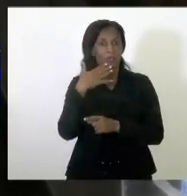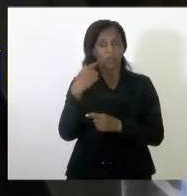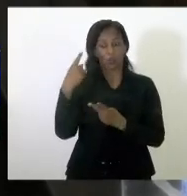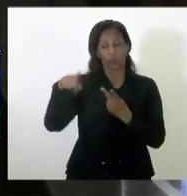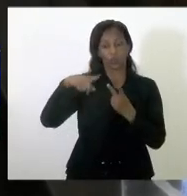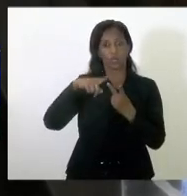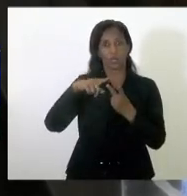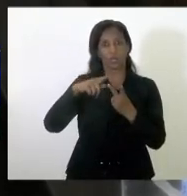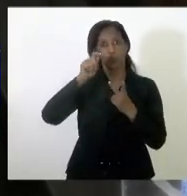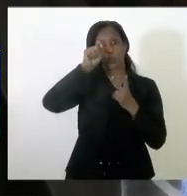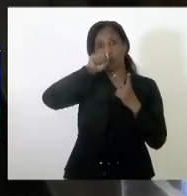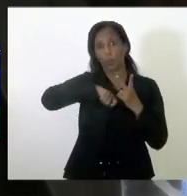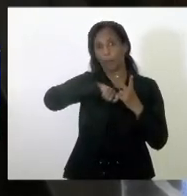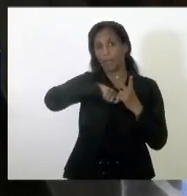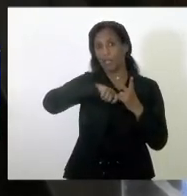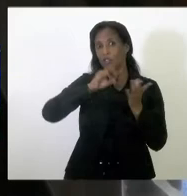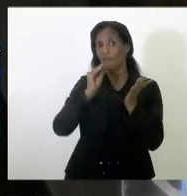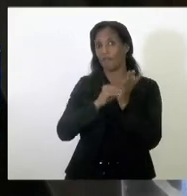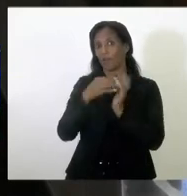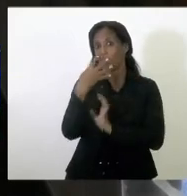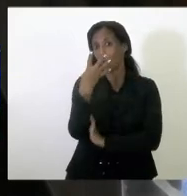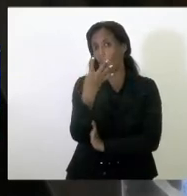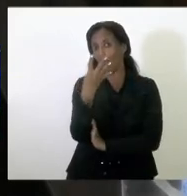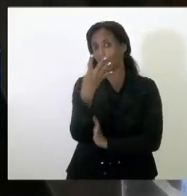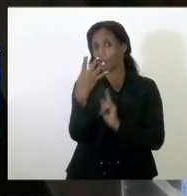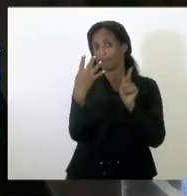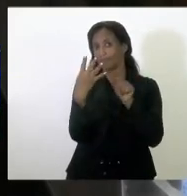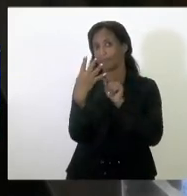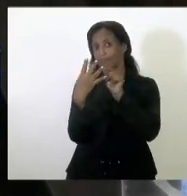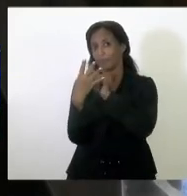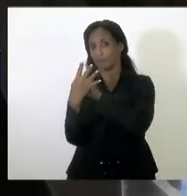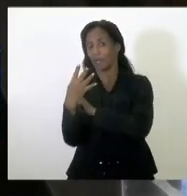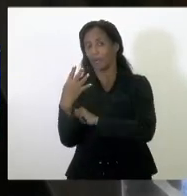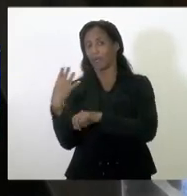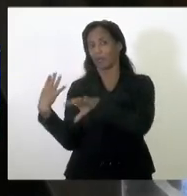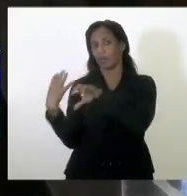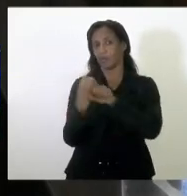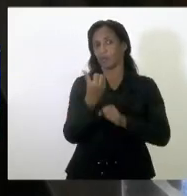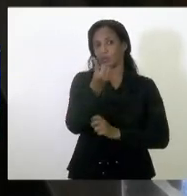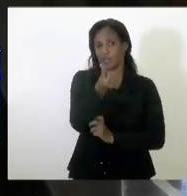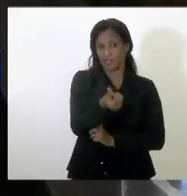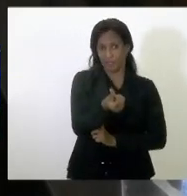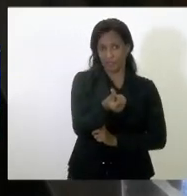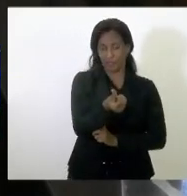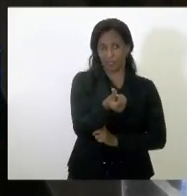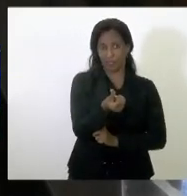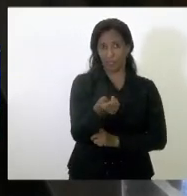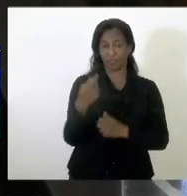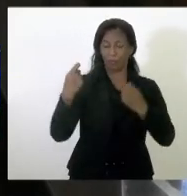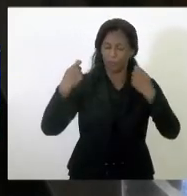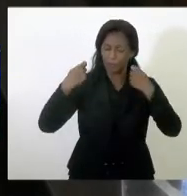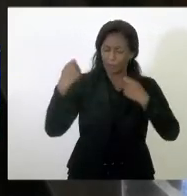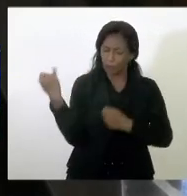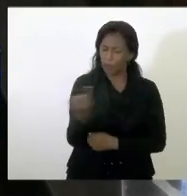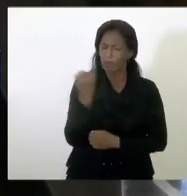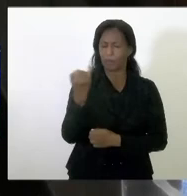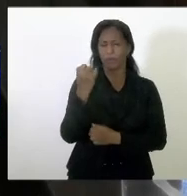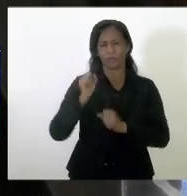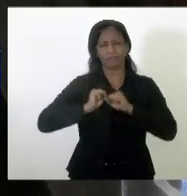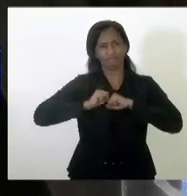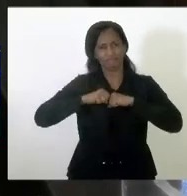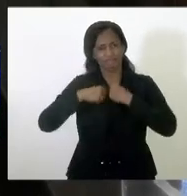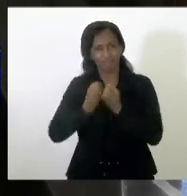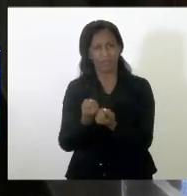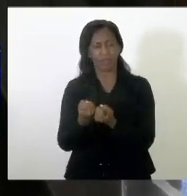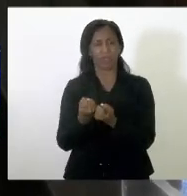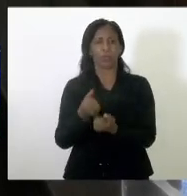já, faltam só 4 meses dos tais 6 meses originais, então é muito importante que a gente se debruce sobre isso. O Rio de Janeiro